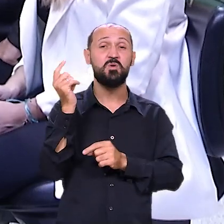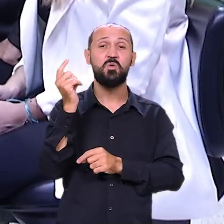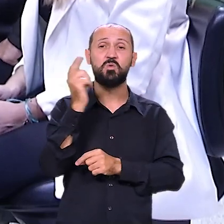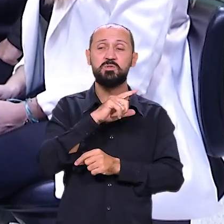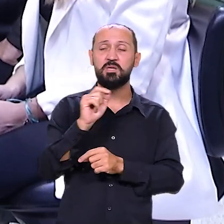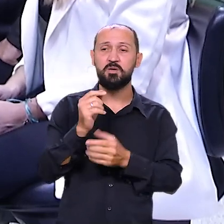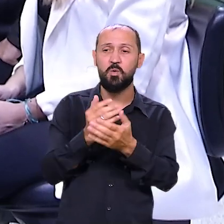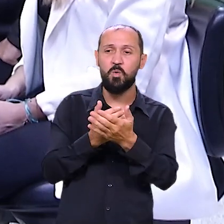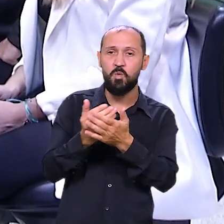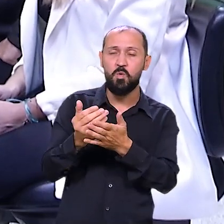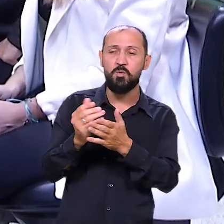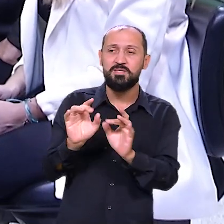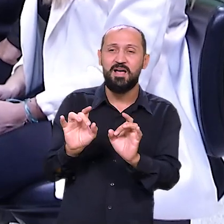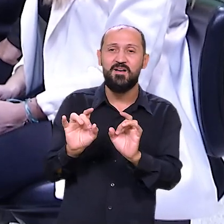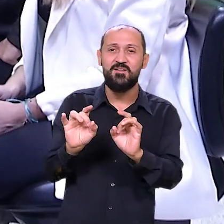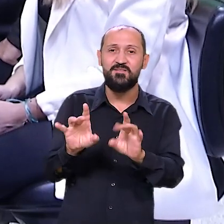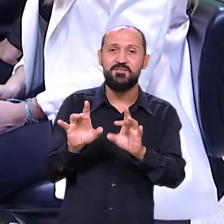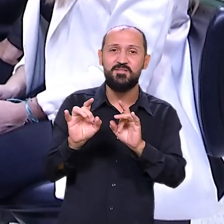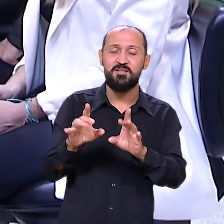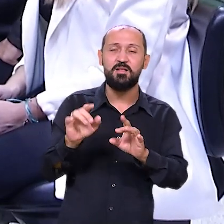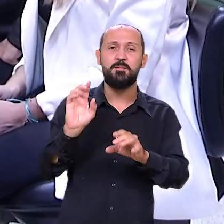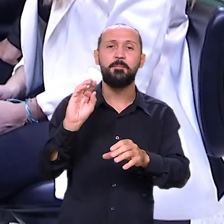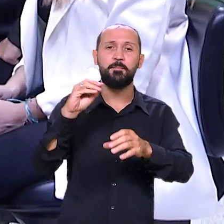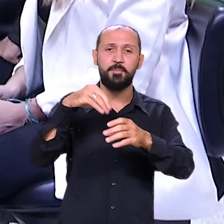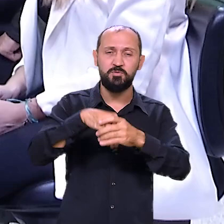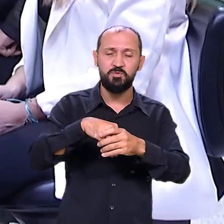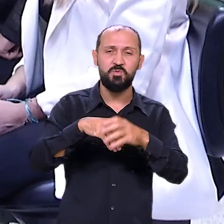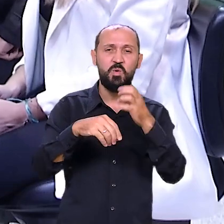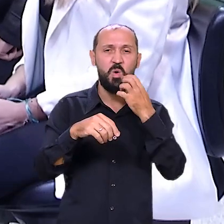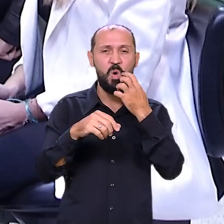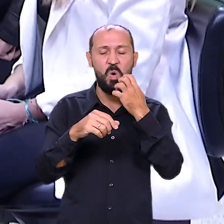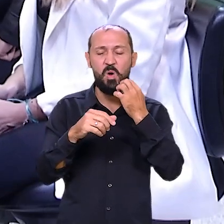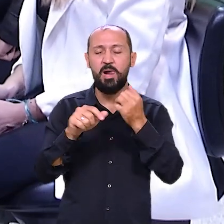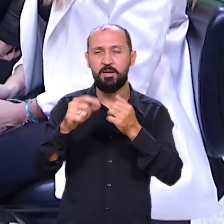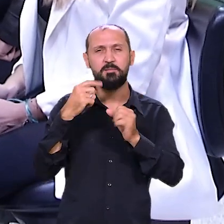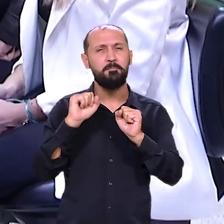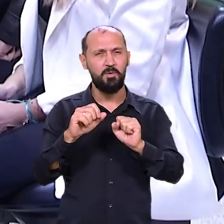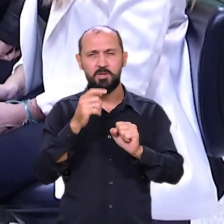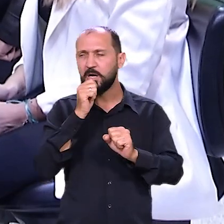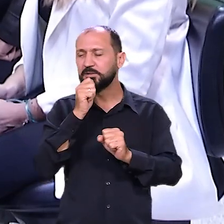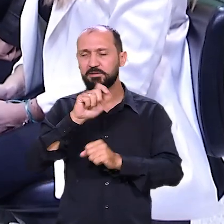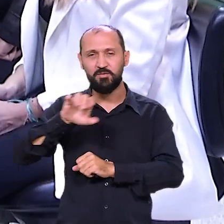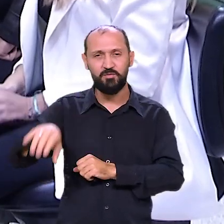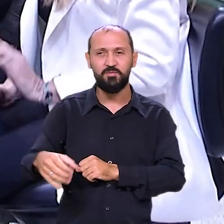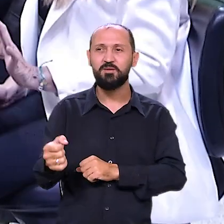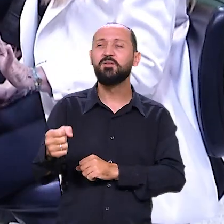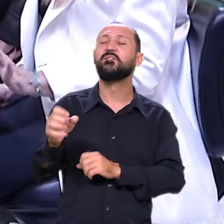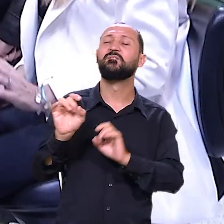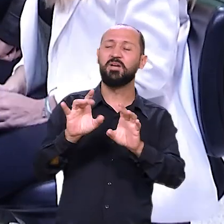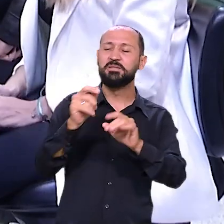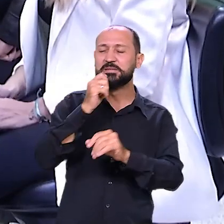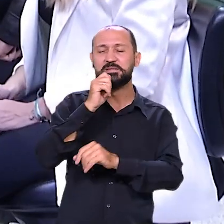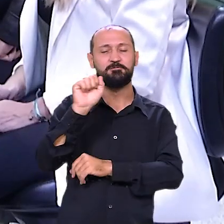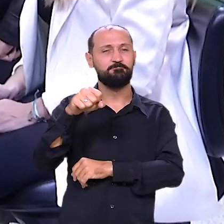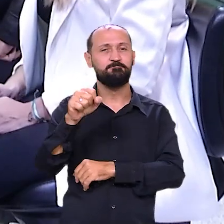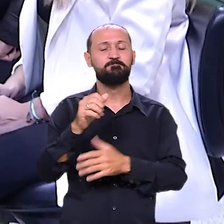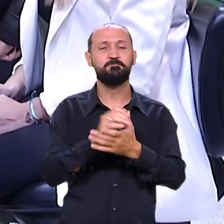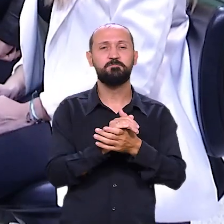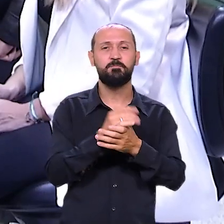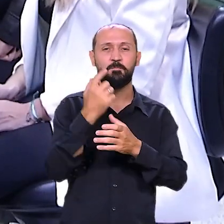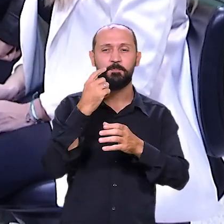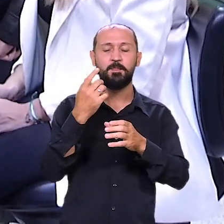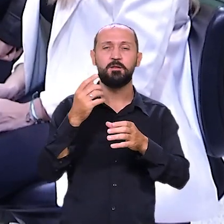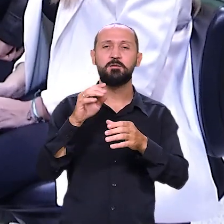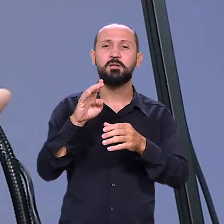consegue começar a vender, ali pode ter Ainda tem lugares que se vende leite na canequinha? Vende leite em canequinha. Sim. Tem a questão